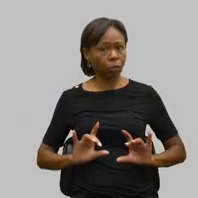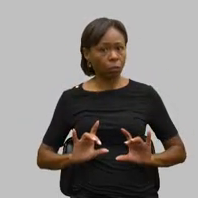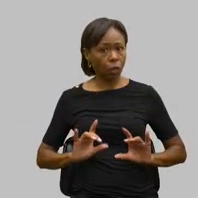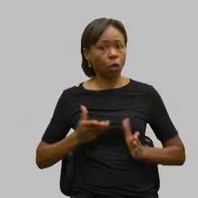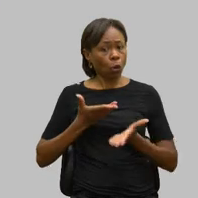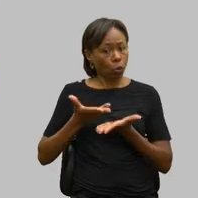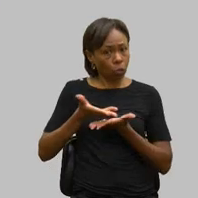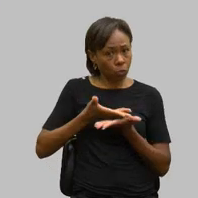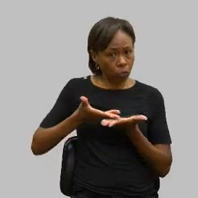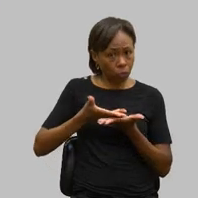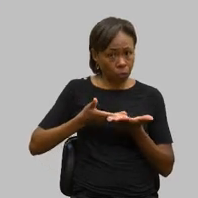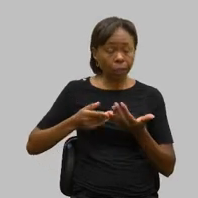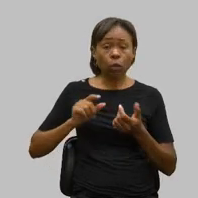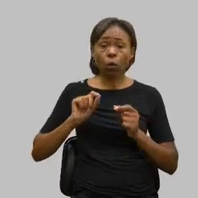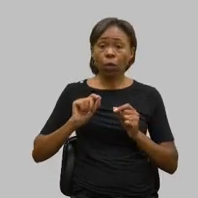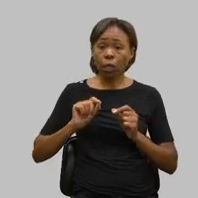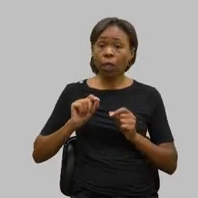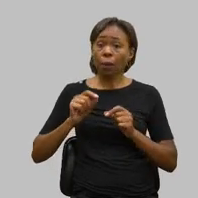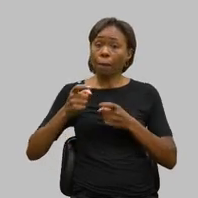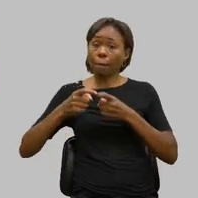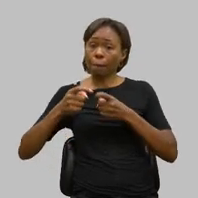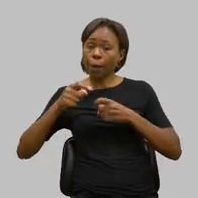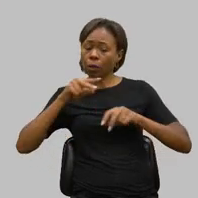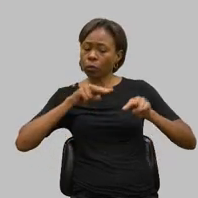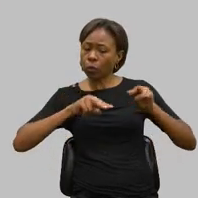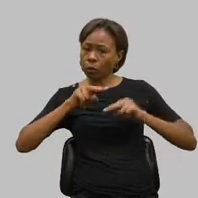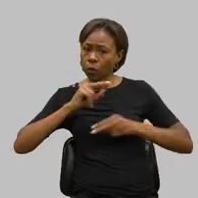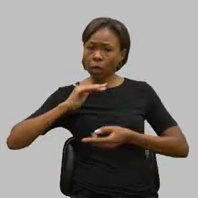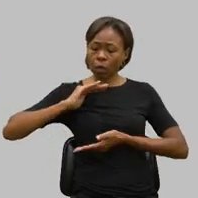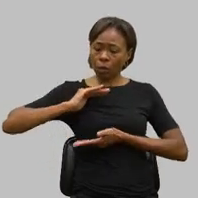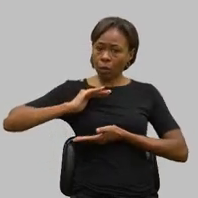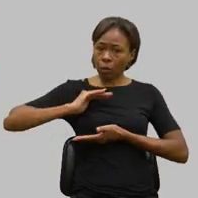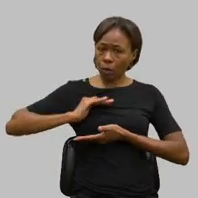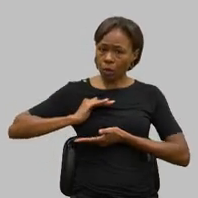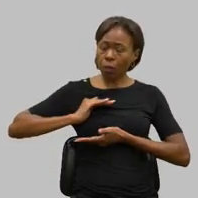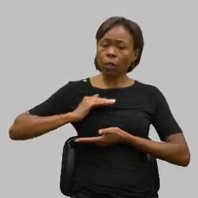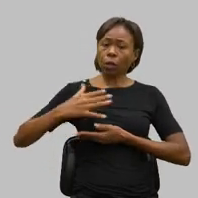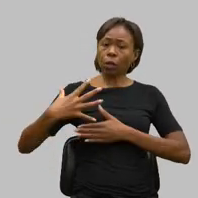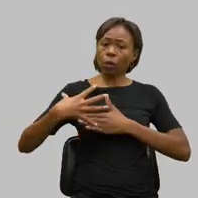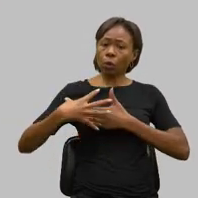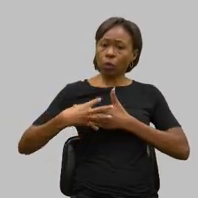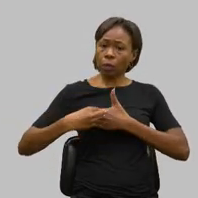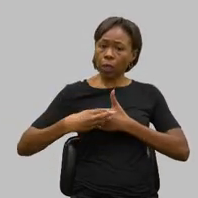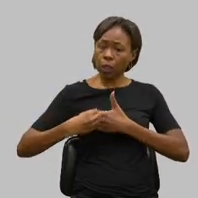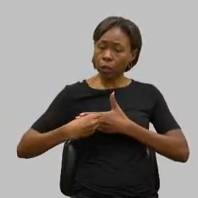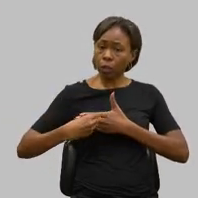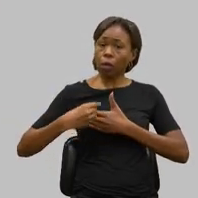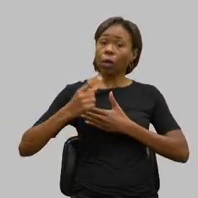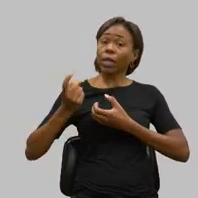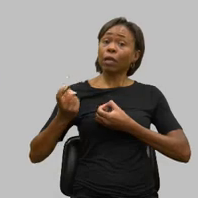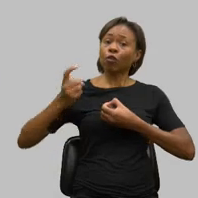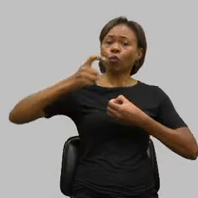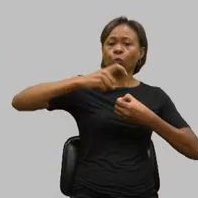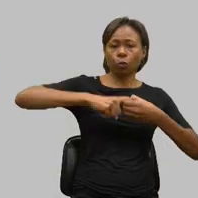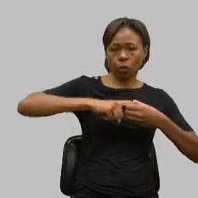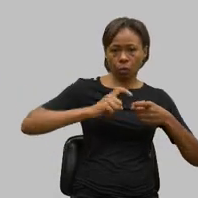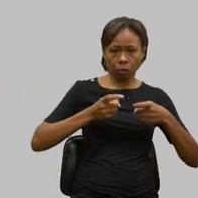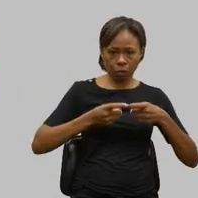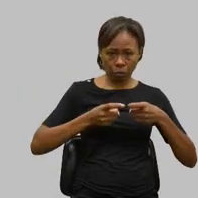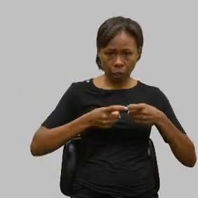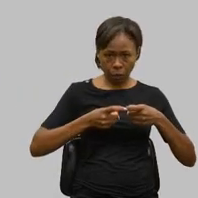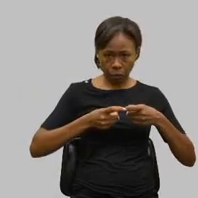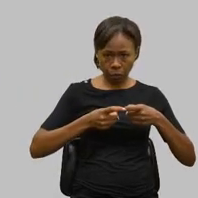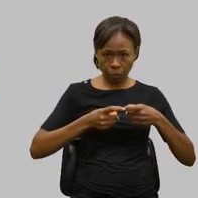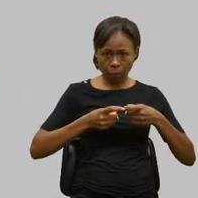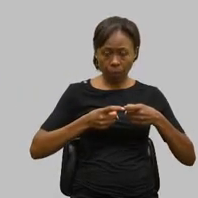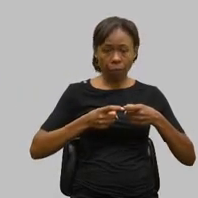Consulta médica, mamografia, ultrassom da mama e a consulta de retorno. Para a